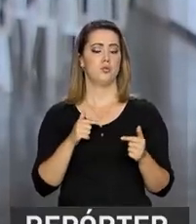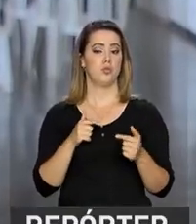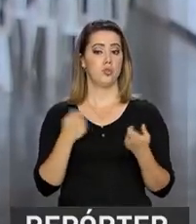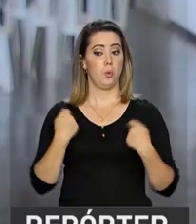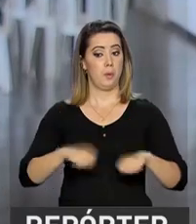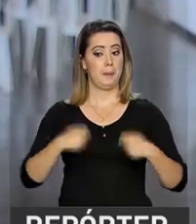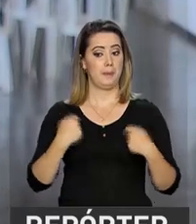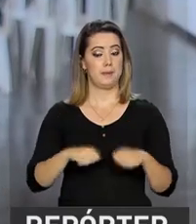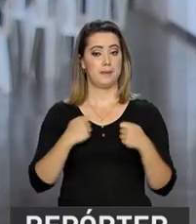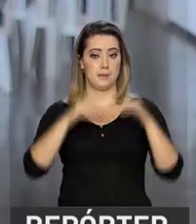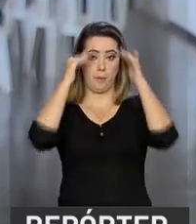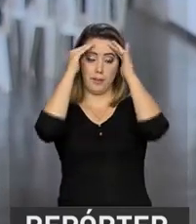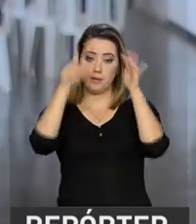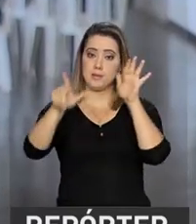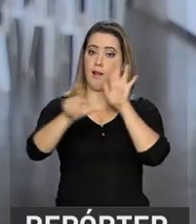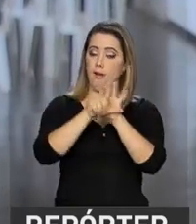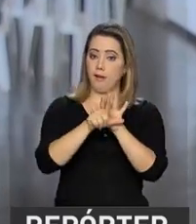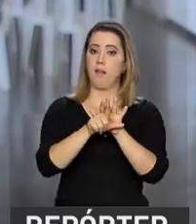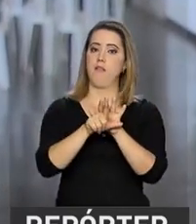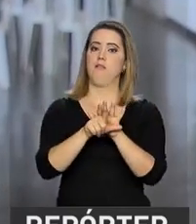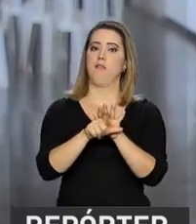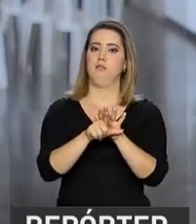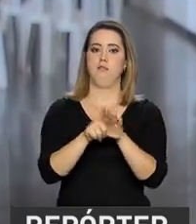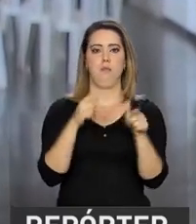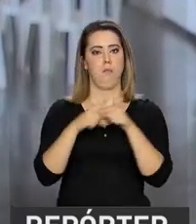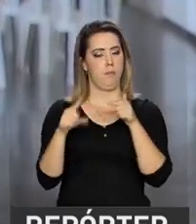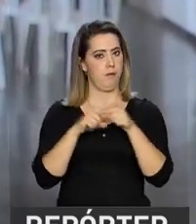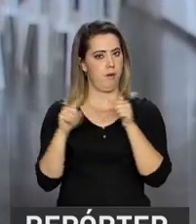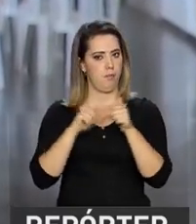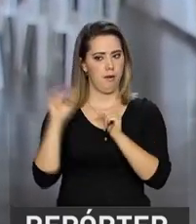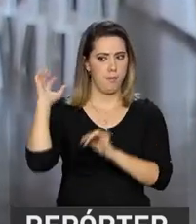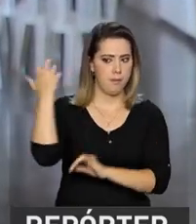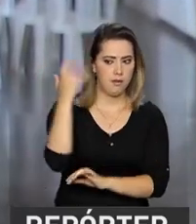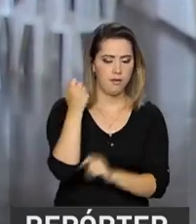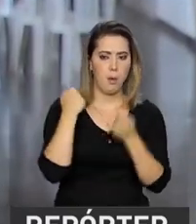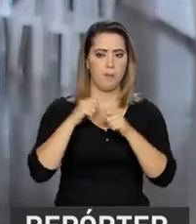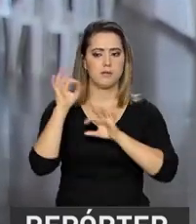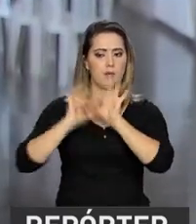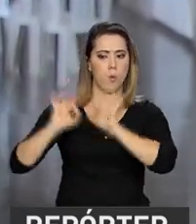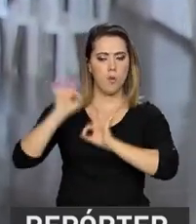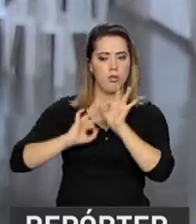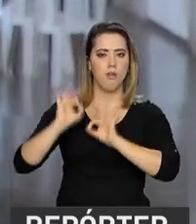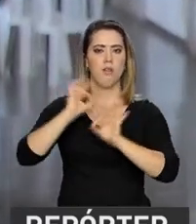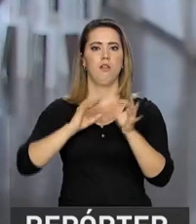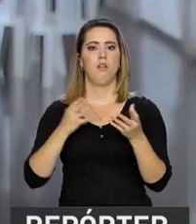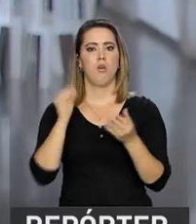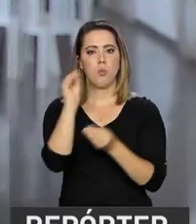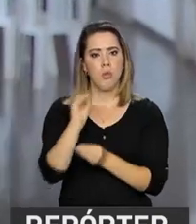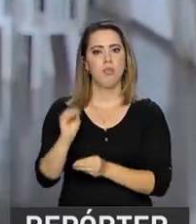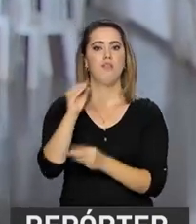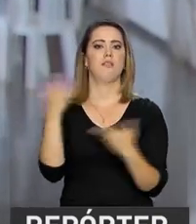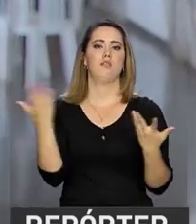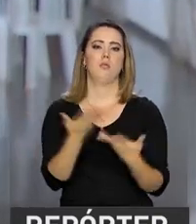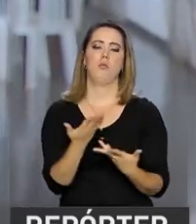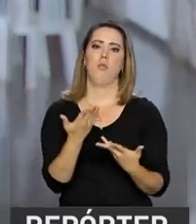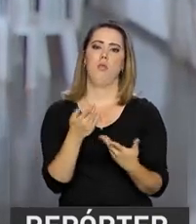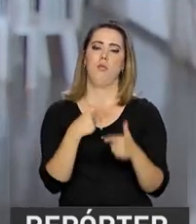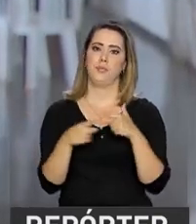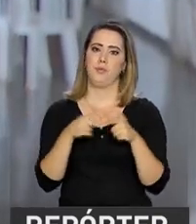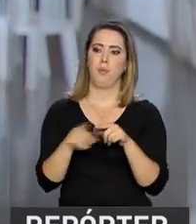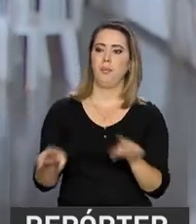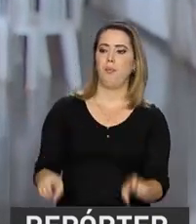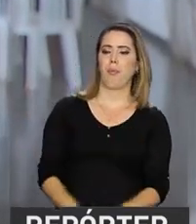legais de reparação pelo dano ambiental à reparação pelos danos causados pela